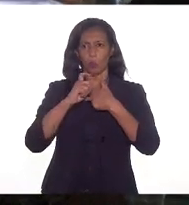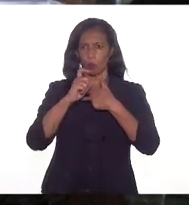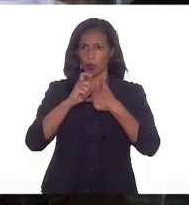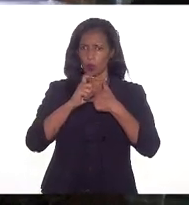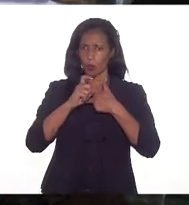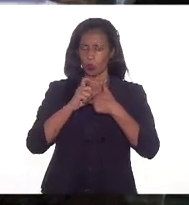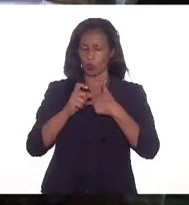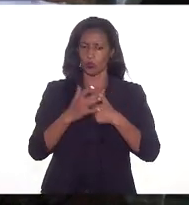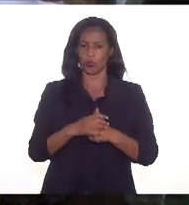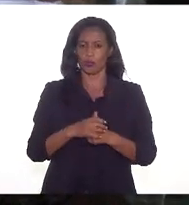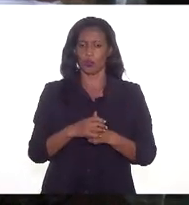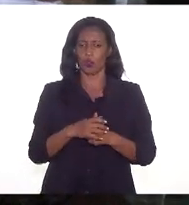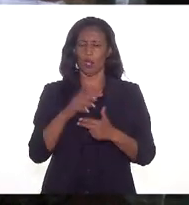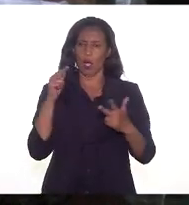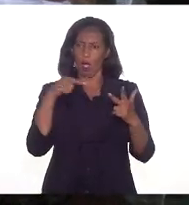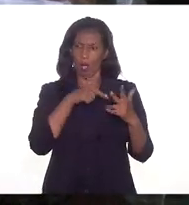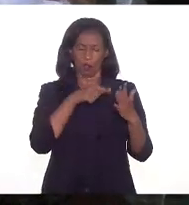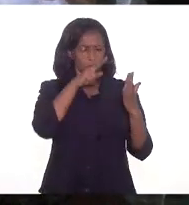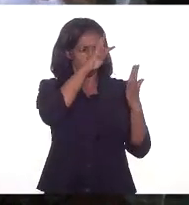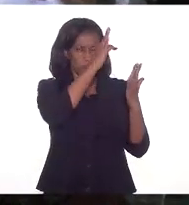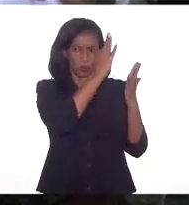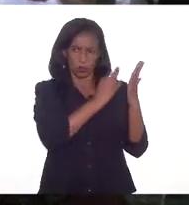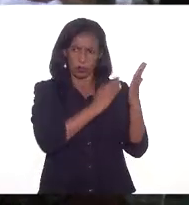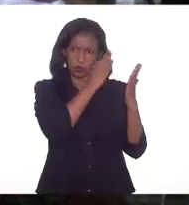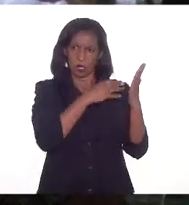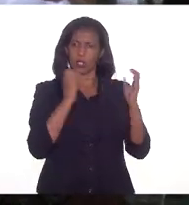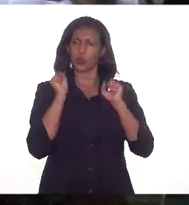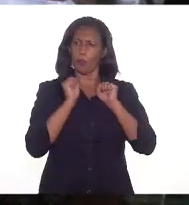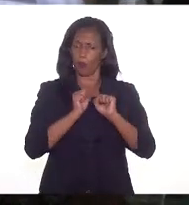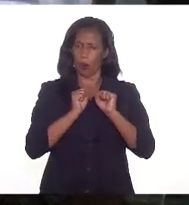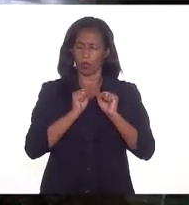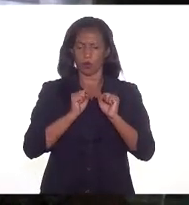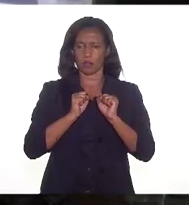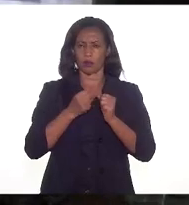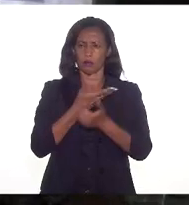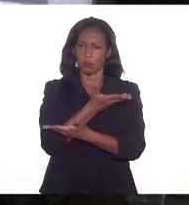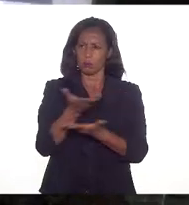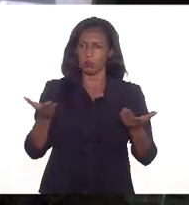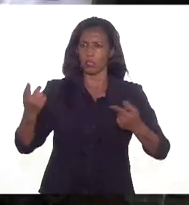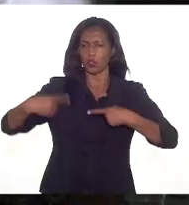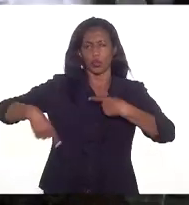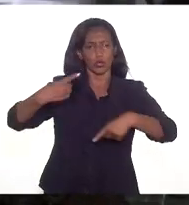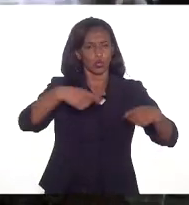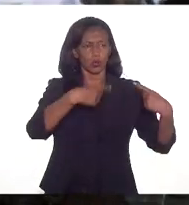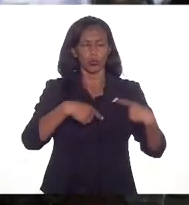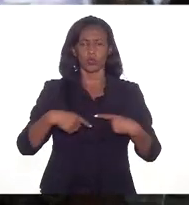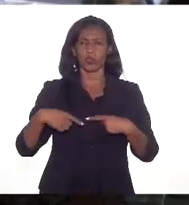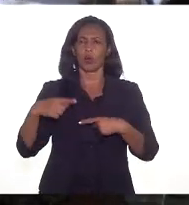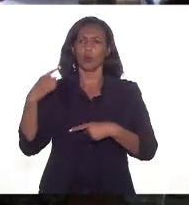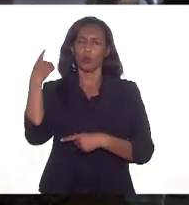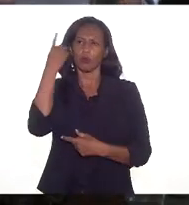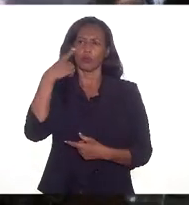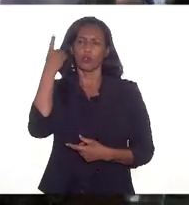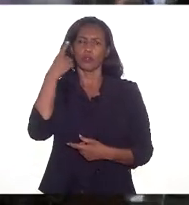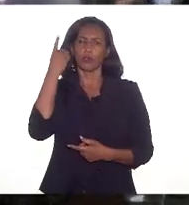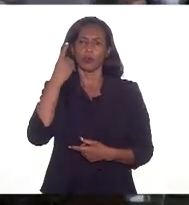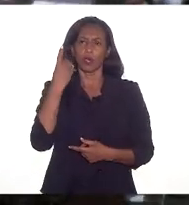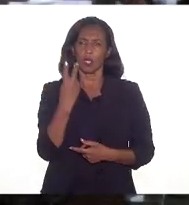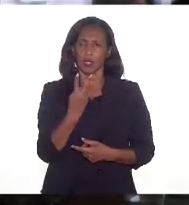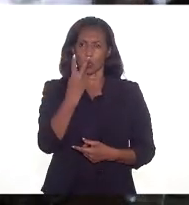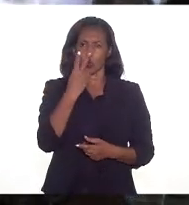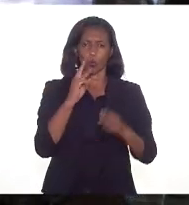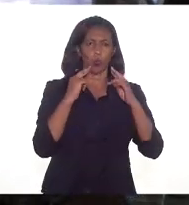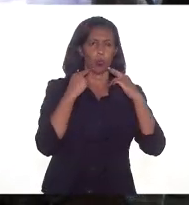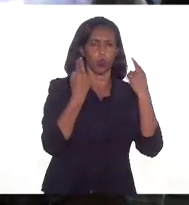forma que a referida proposição possa ser submetida à discussão em plenário para que os senhores deputados, em